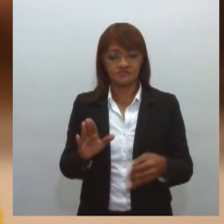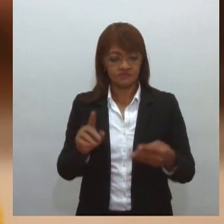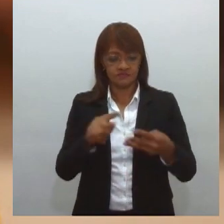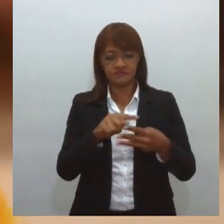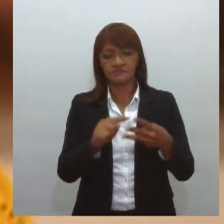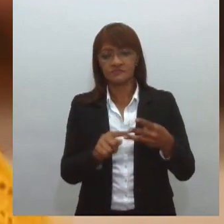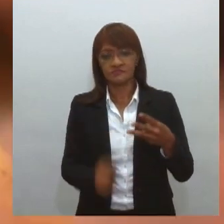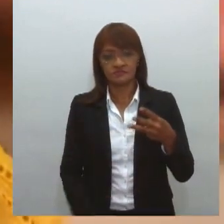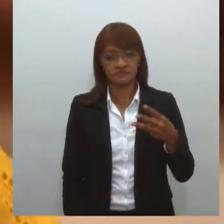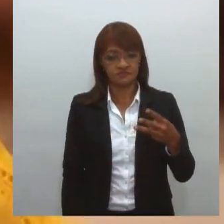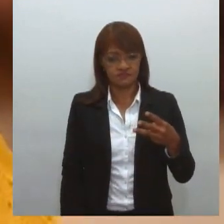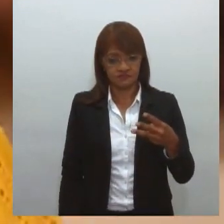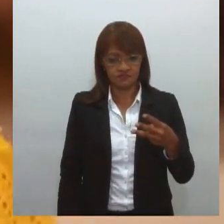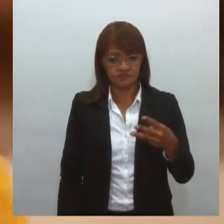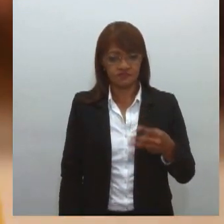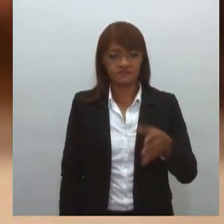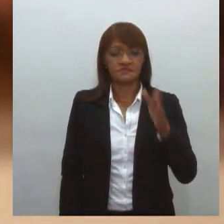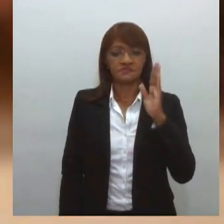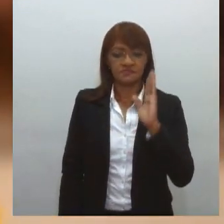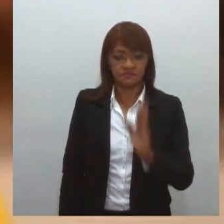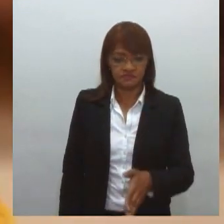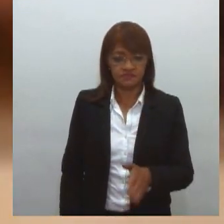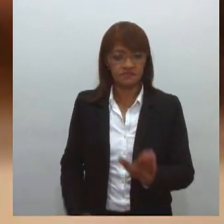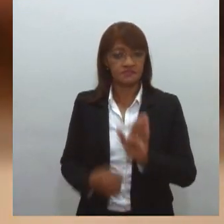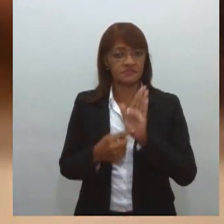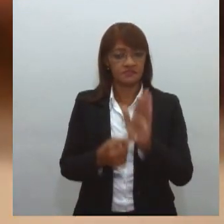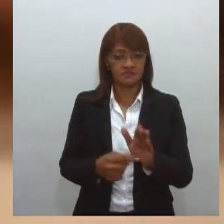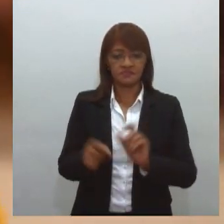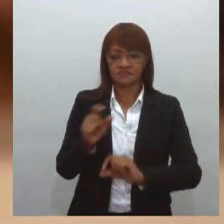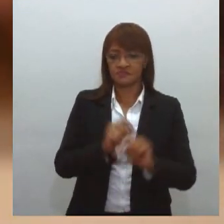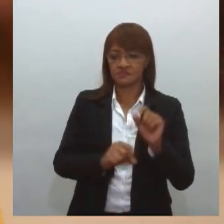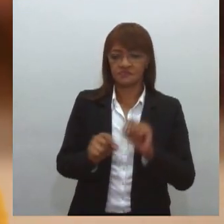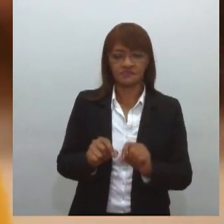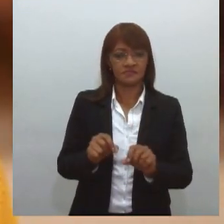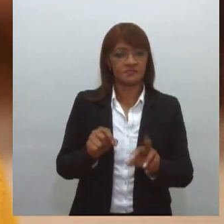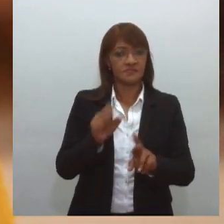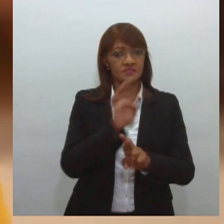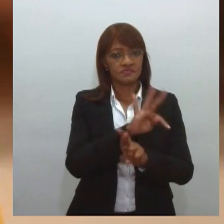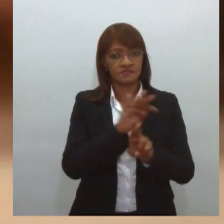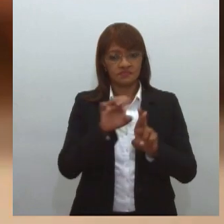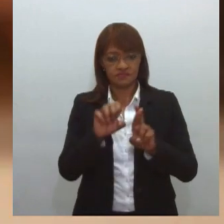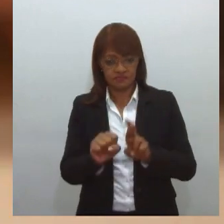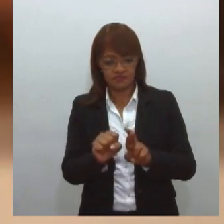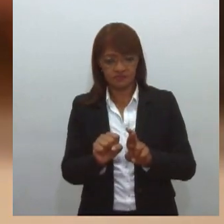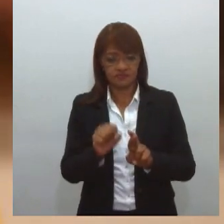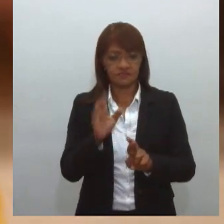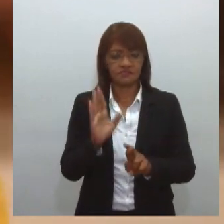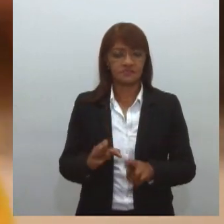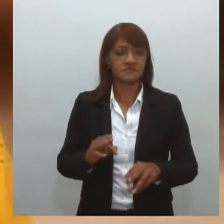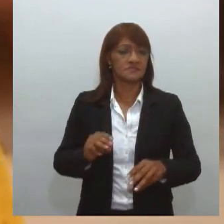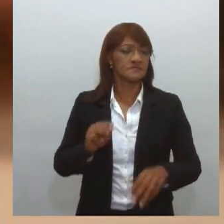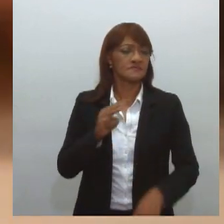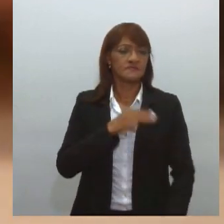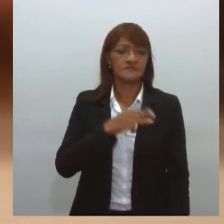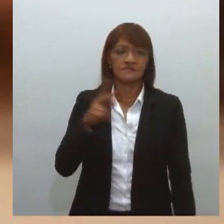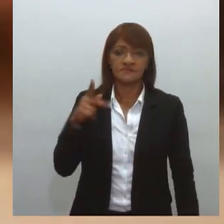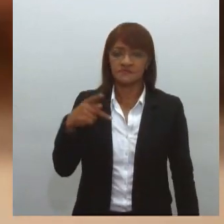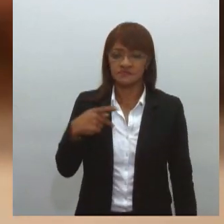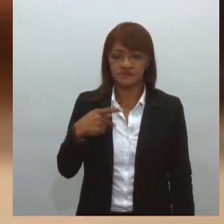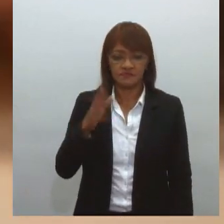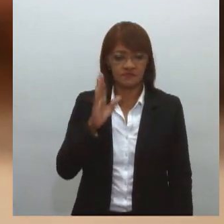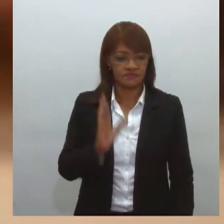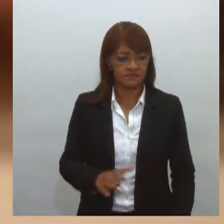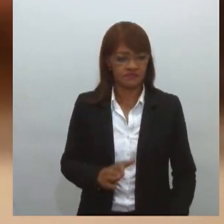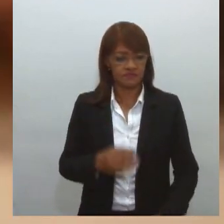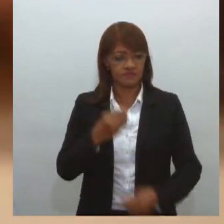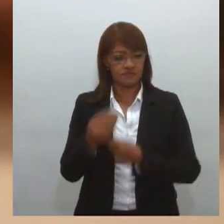gente desloca, a gente traz a ministra do TSE, a gente traz a representação do Ministério Público Eleitoral, a gente traz a